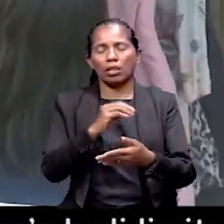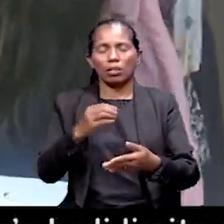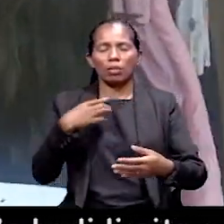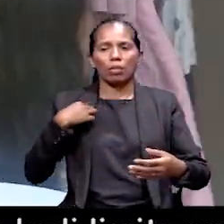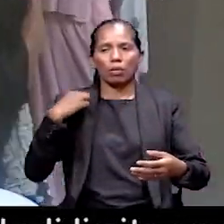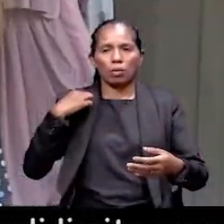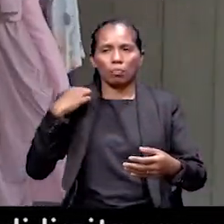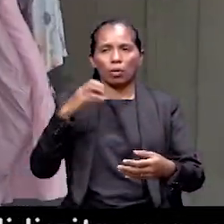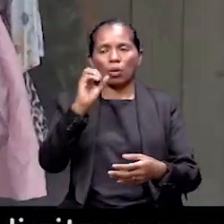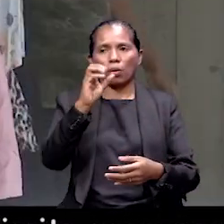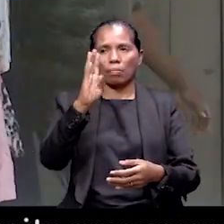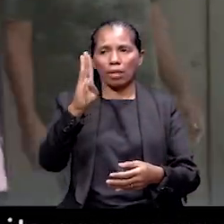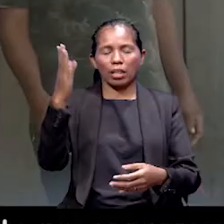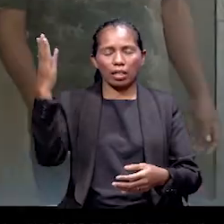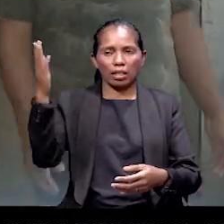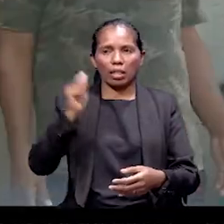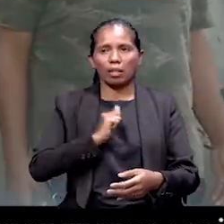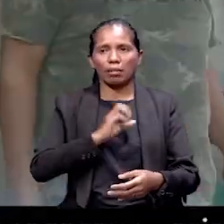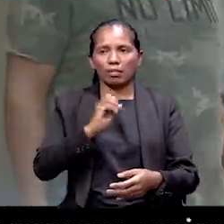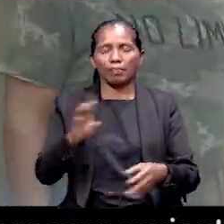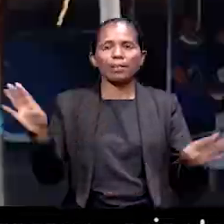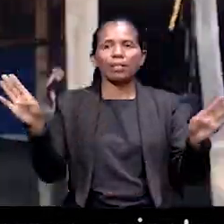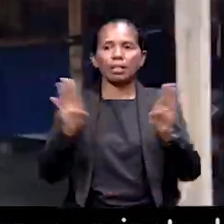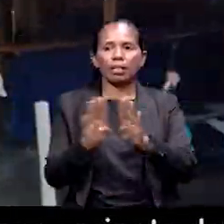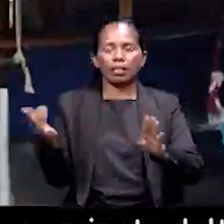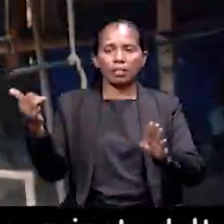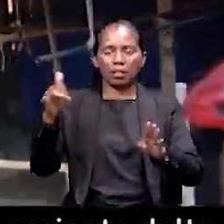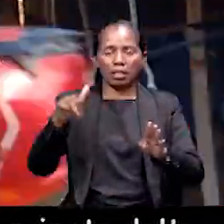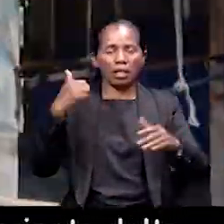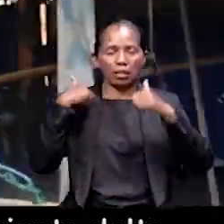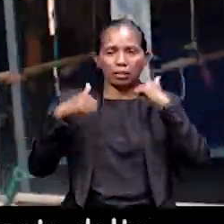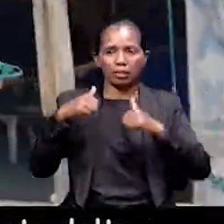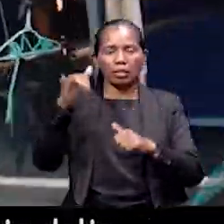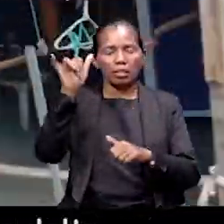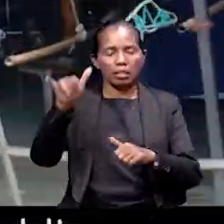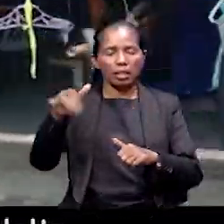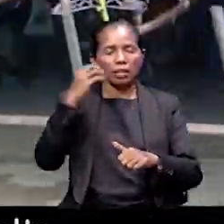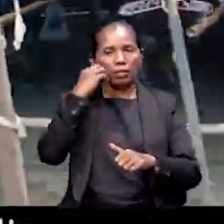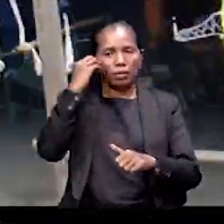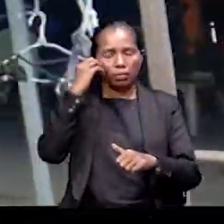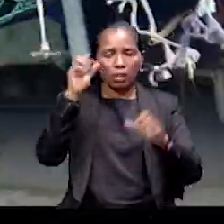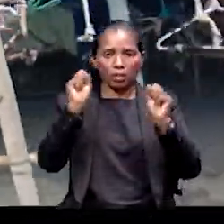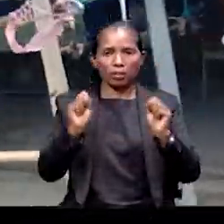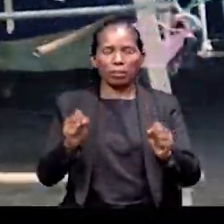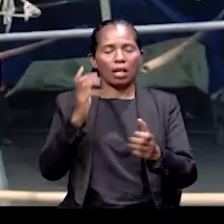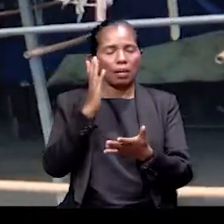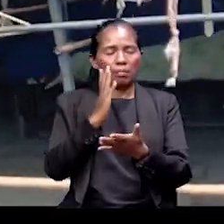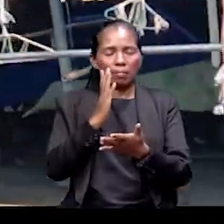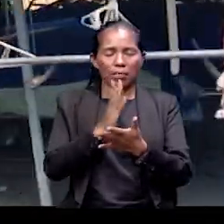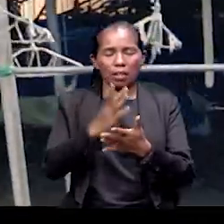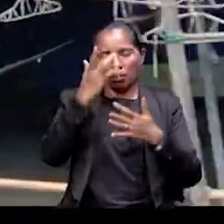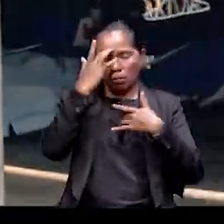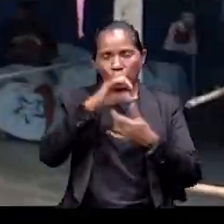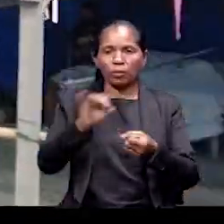obralan iha area aimutin. Taka provisorio siran iha atividade negosiu hodi hela iha uma deit atau beli halo prevensi propagasi